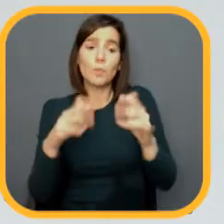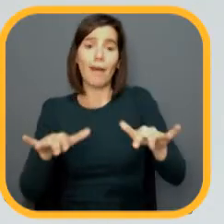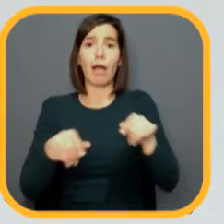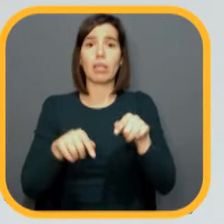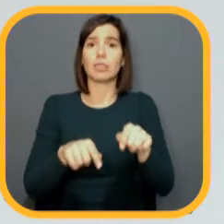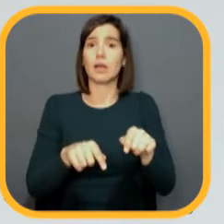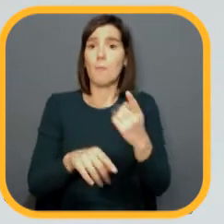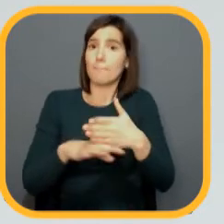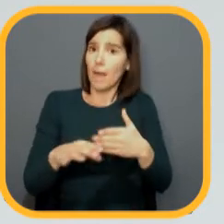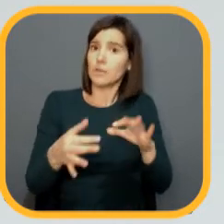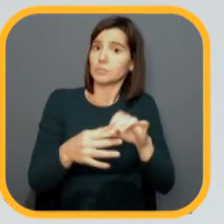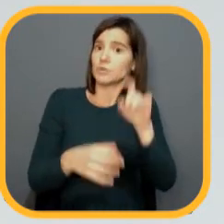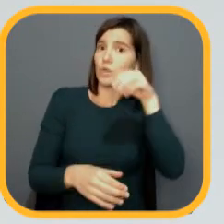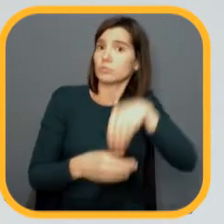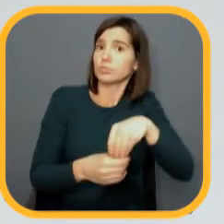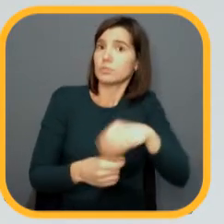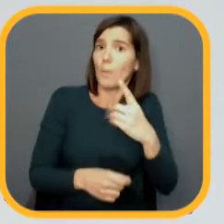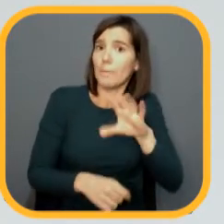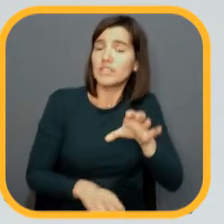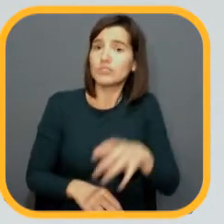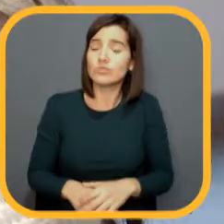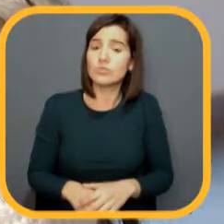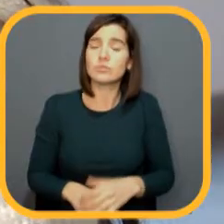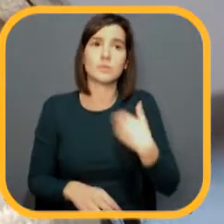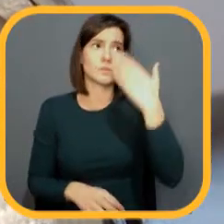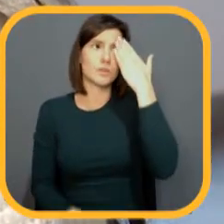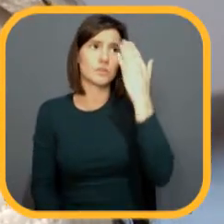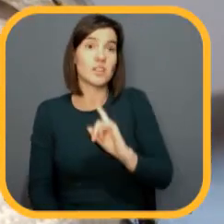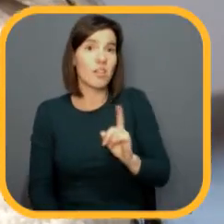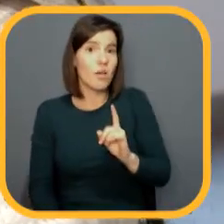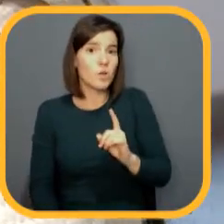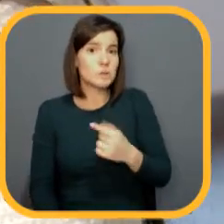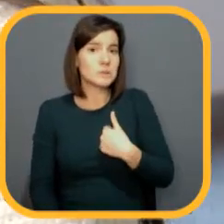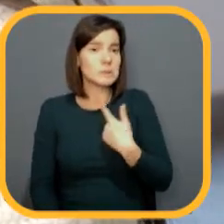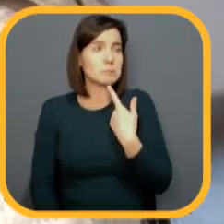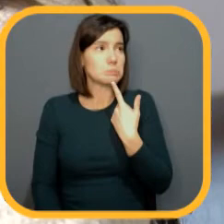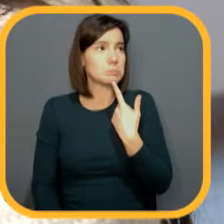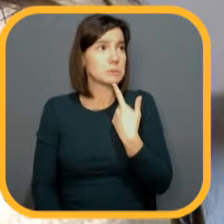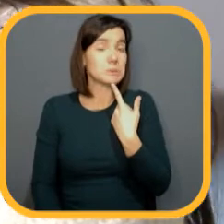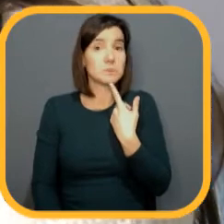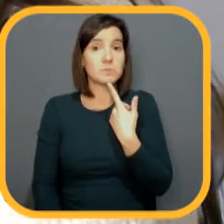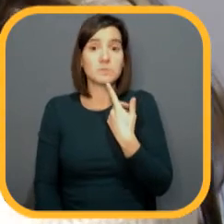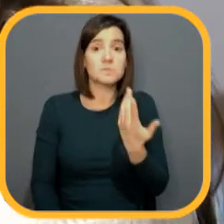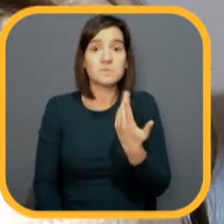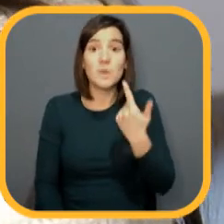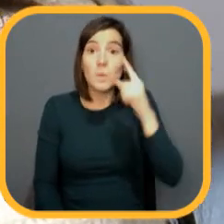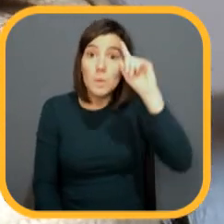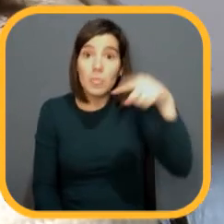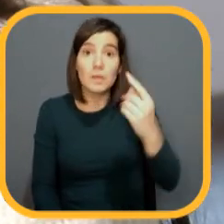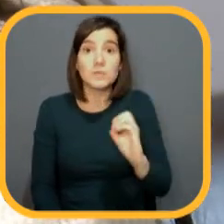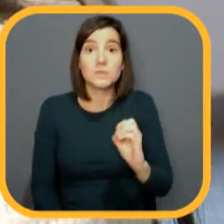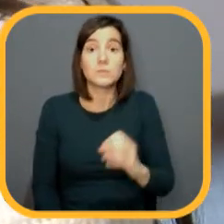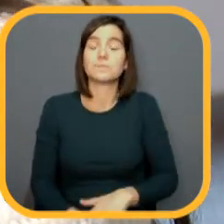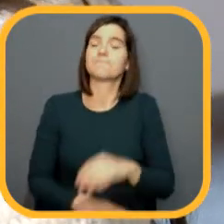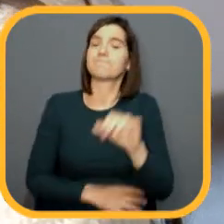a segurança informática acaba por ser uma parte da segurança interna do país. Eu acho que não, pelo menos eu não tenho assim nenhum tipo